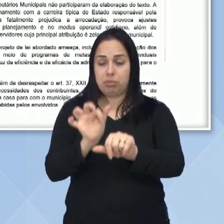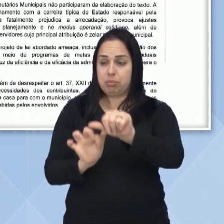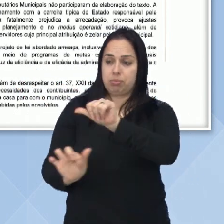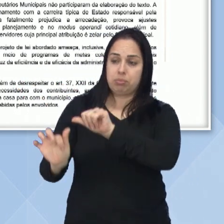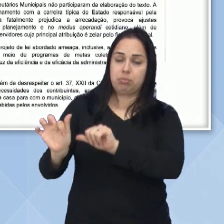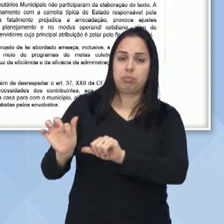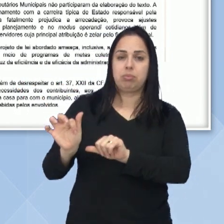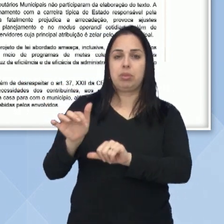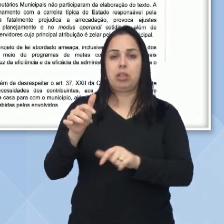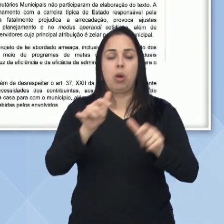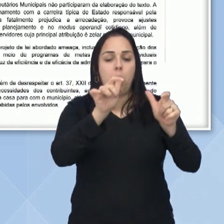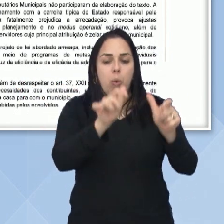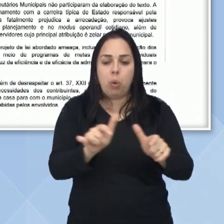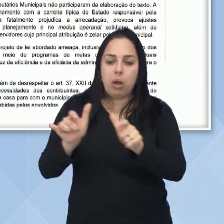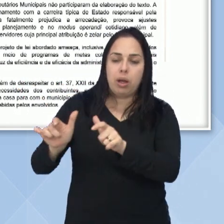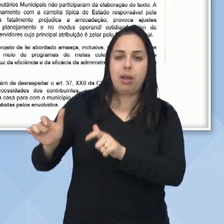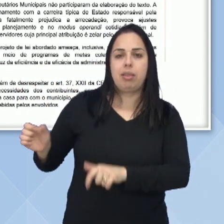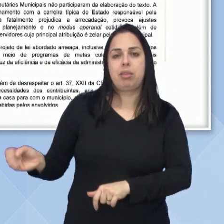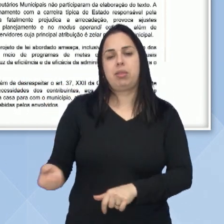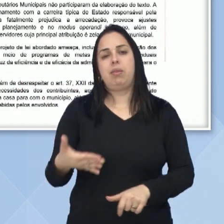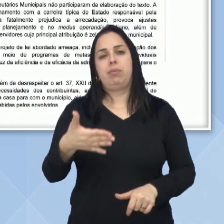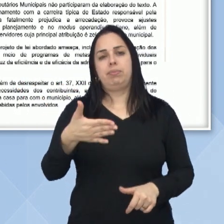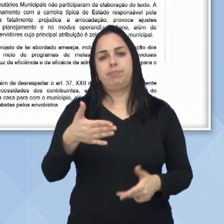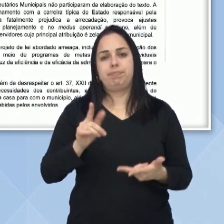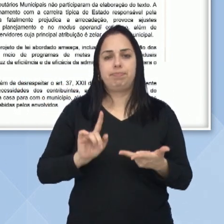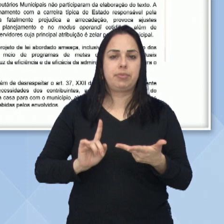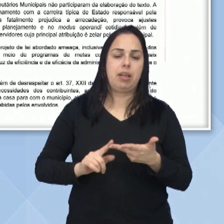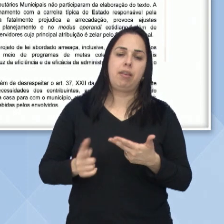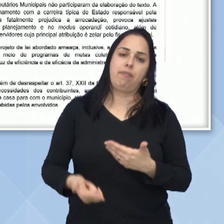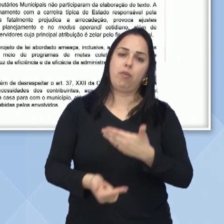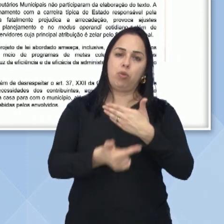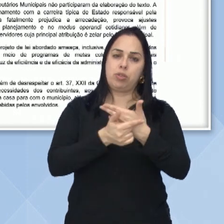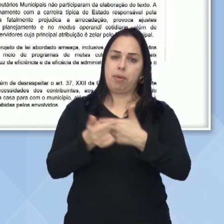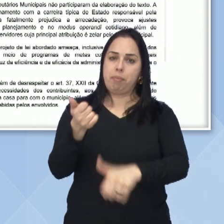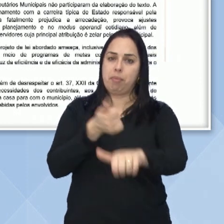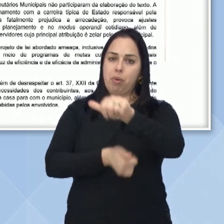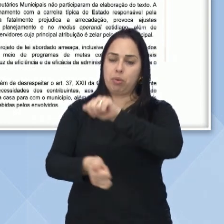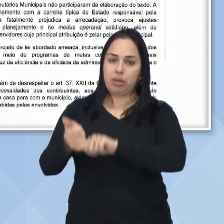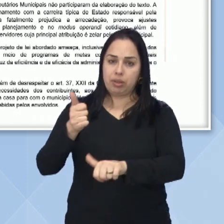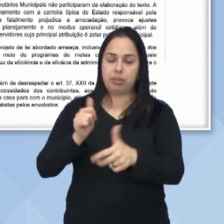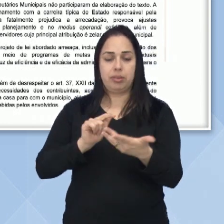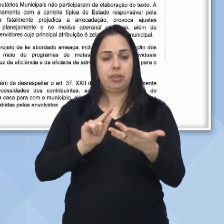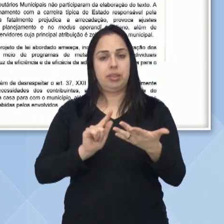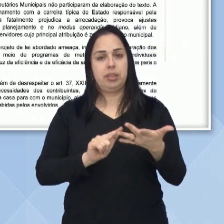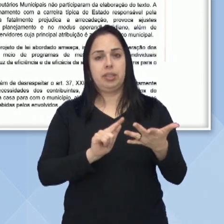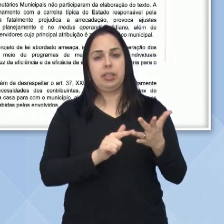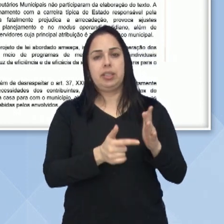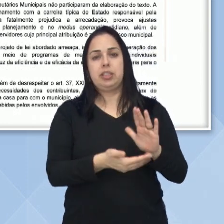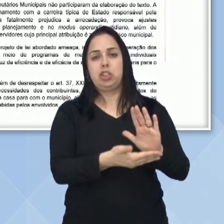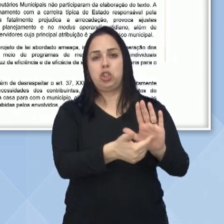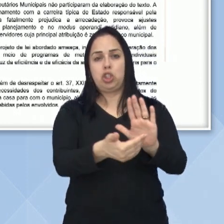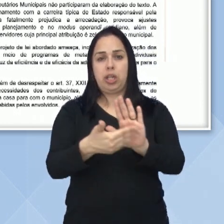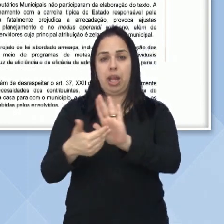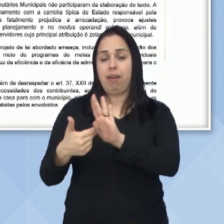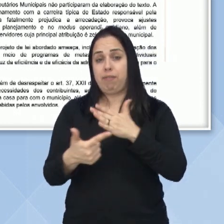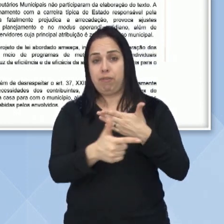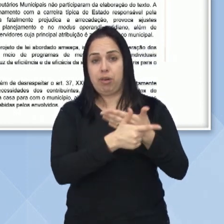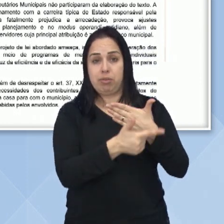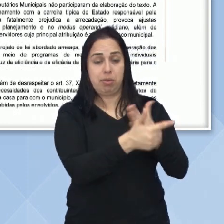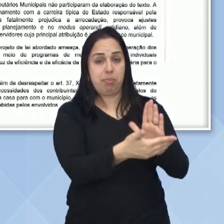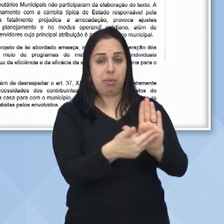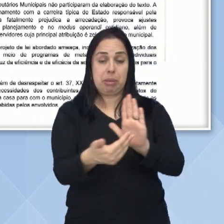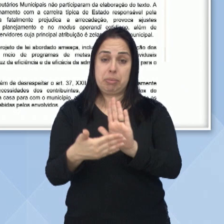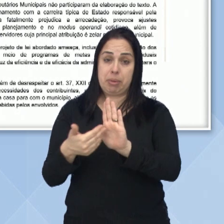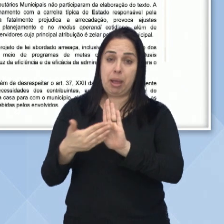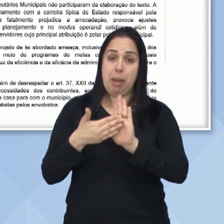novos setores, redistribuição de atividades, extinção e criação de cargos,